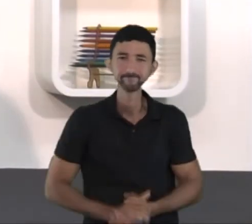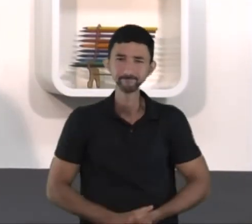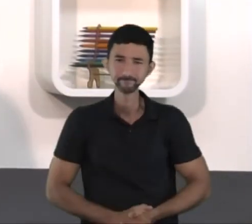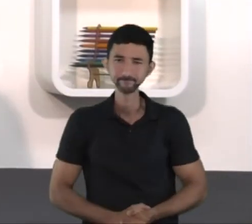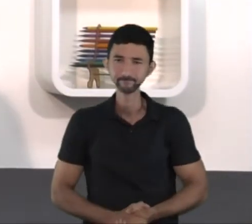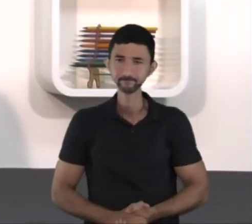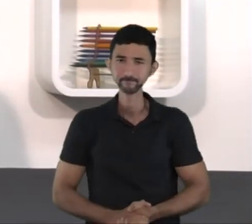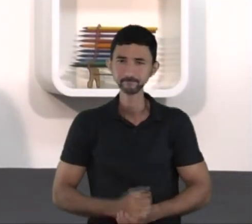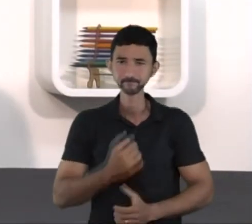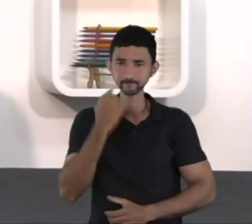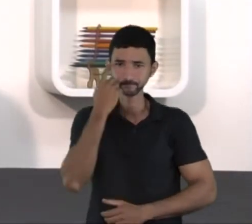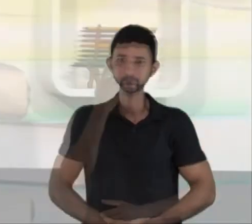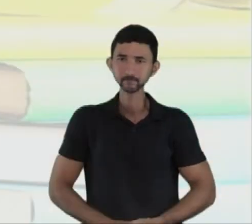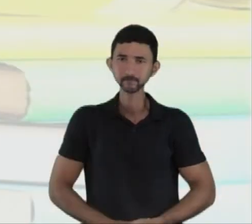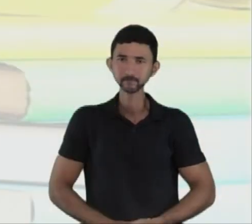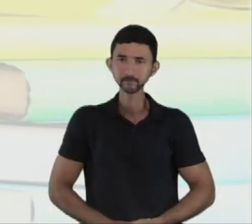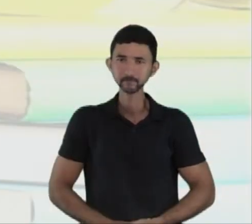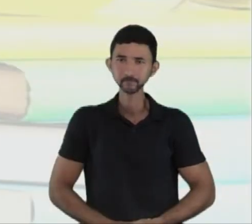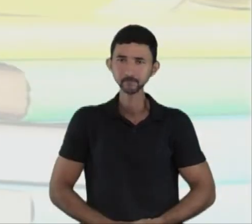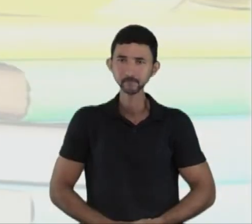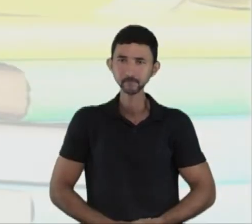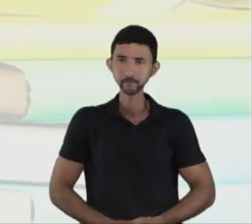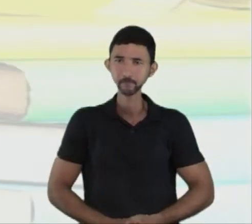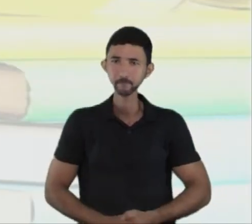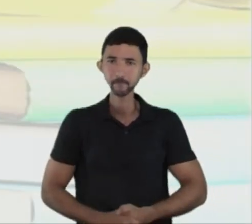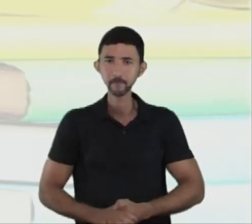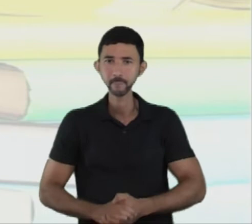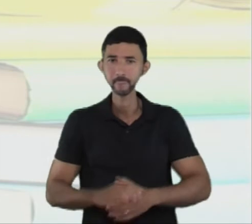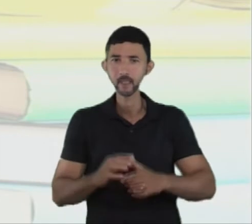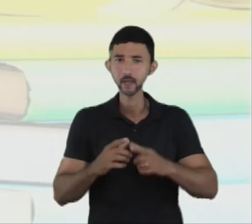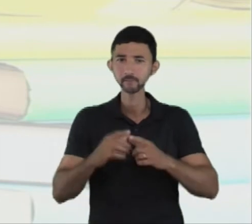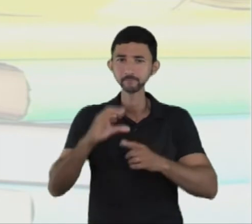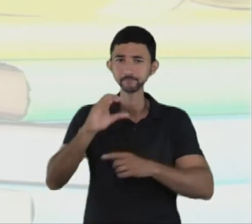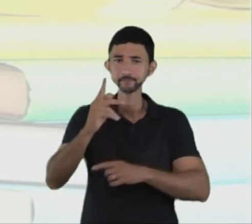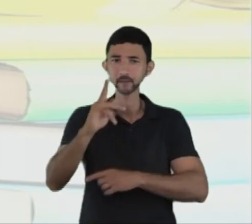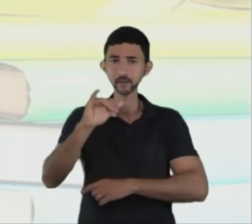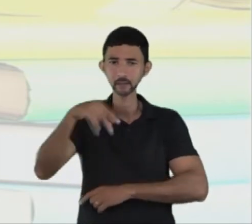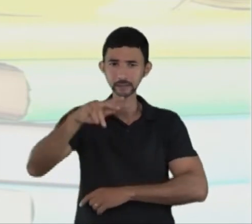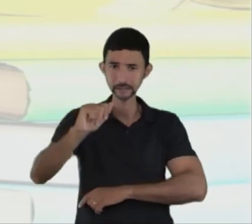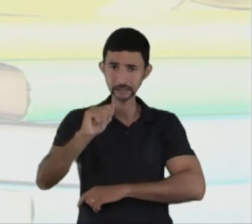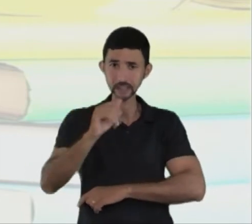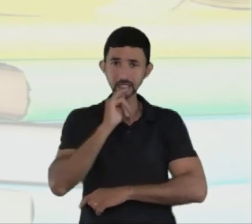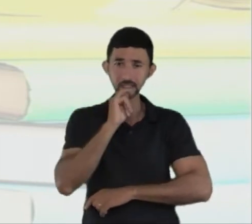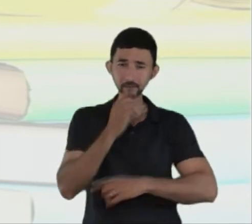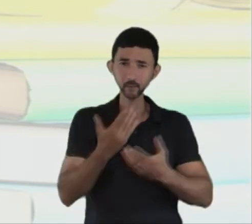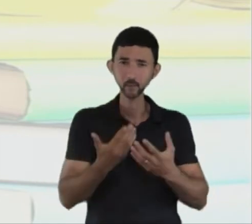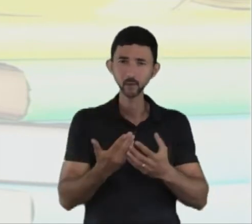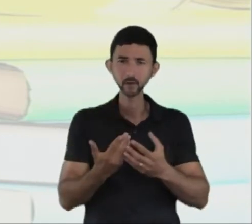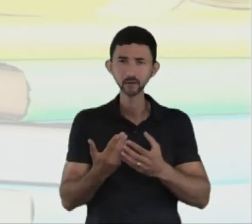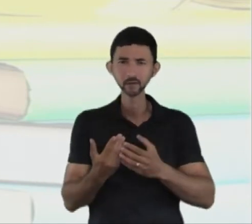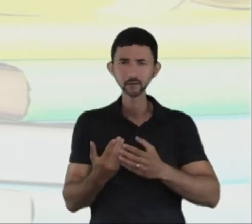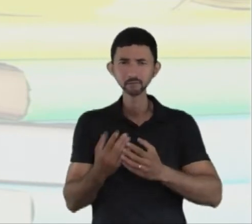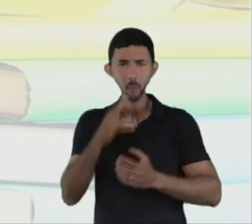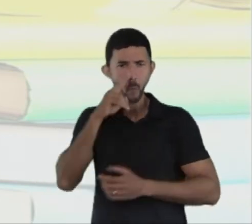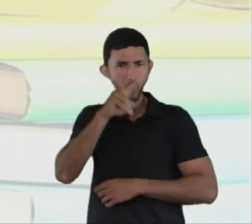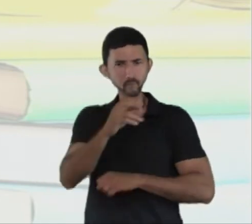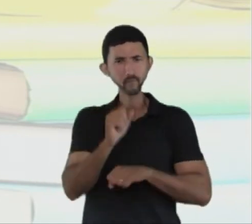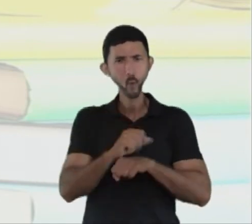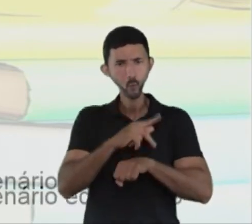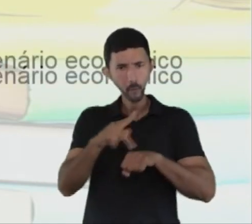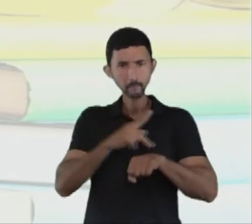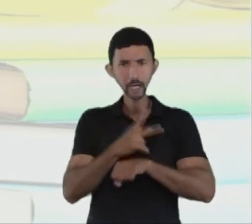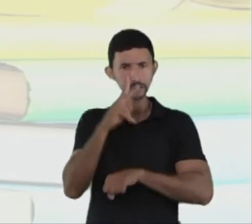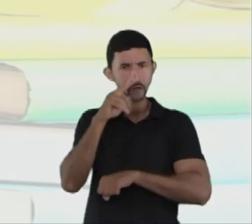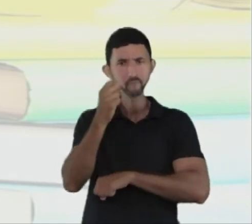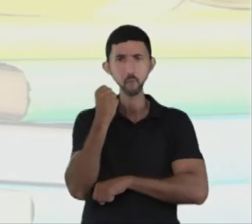bom? Vamos voltar para cá. A China é um caso bem interessante. Hoje, a China ela é uma potência mundial.